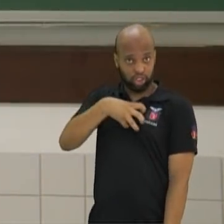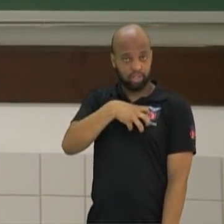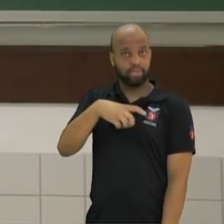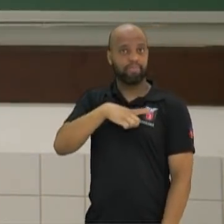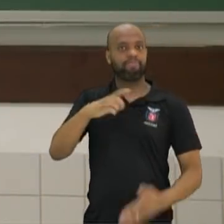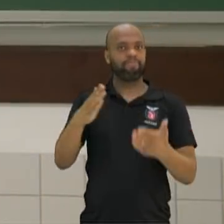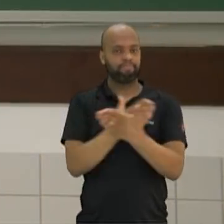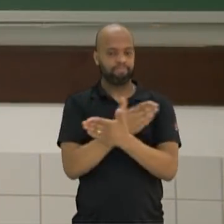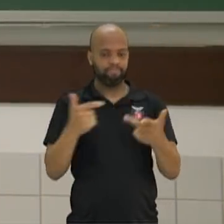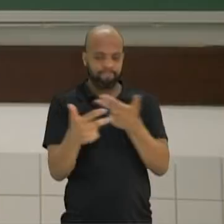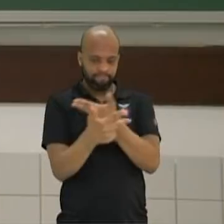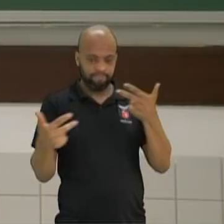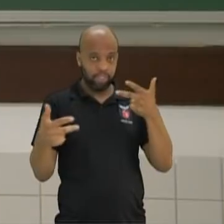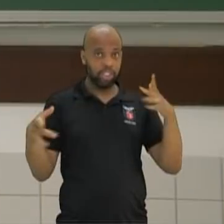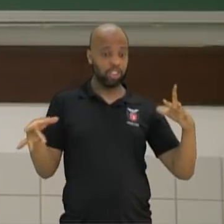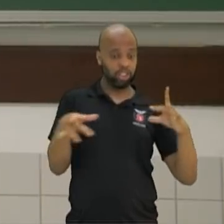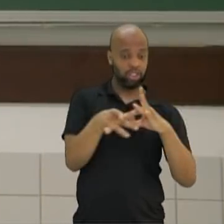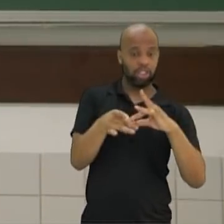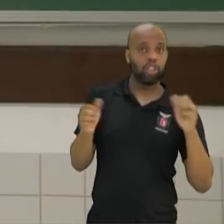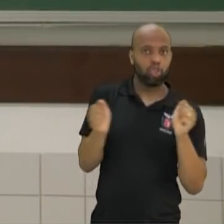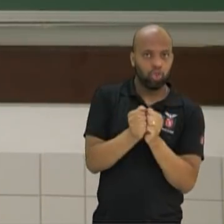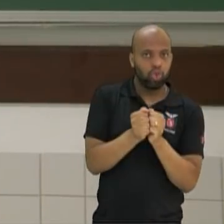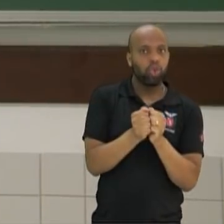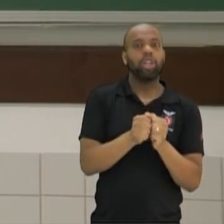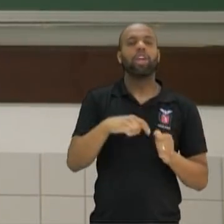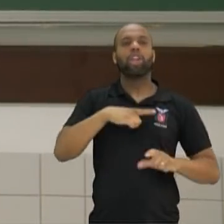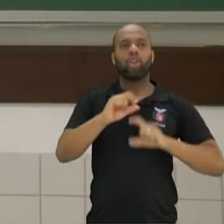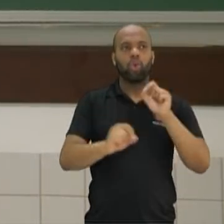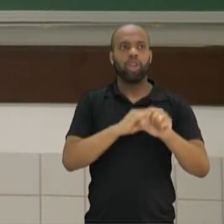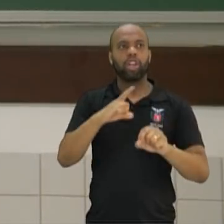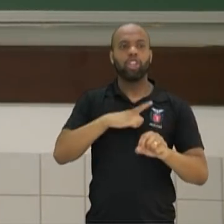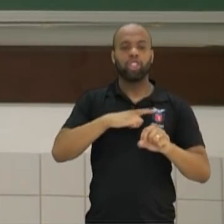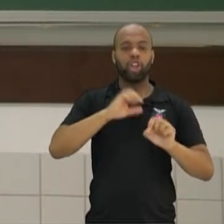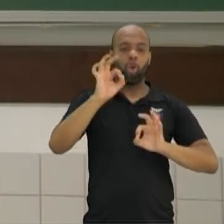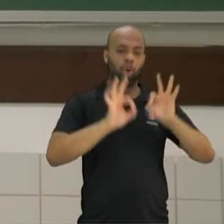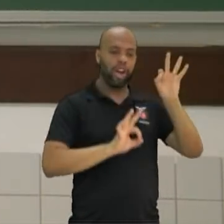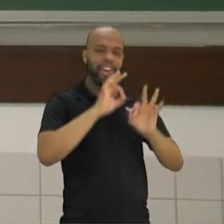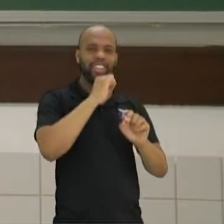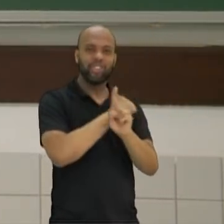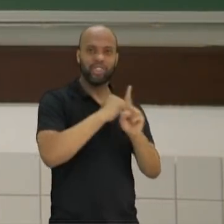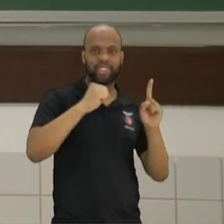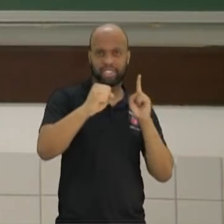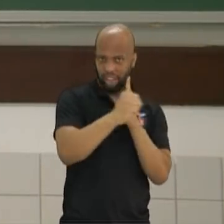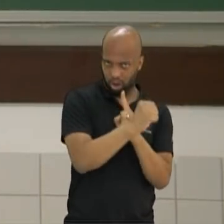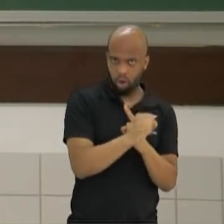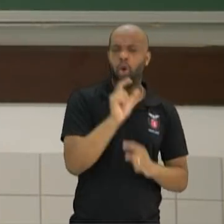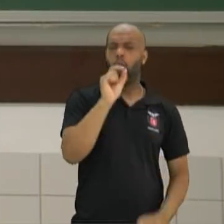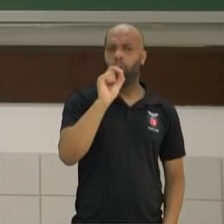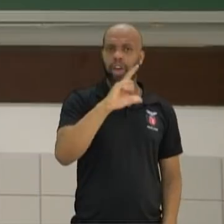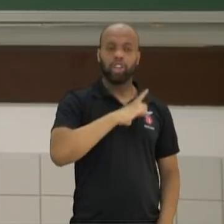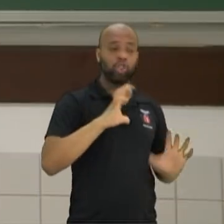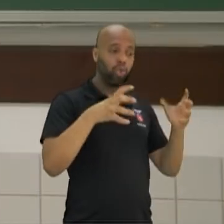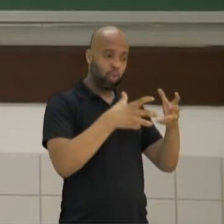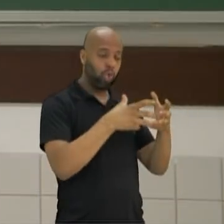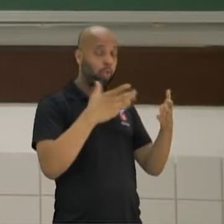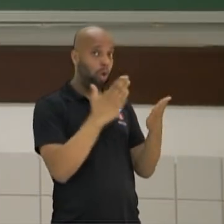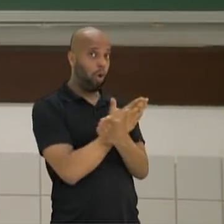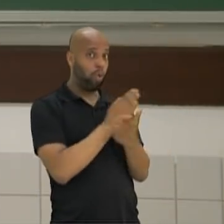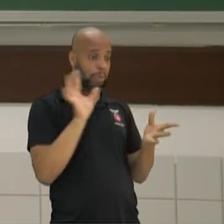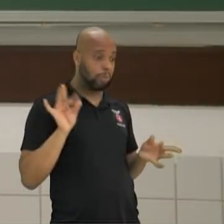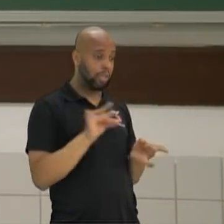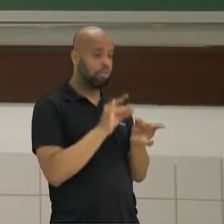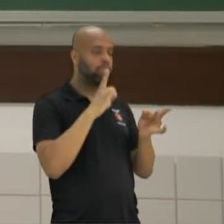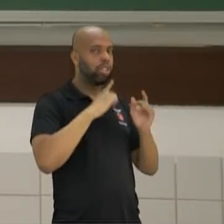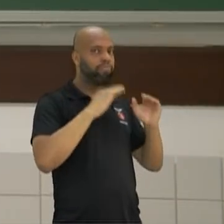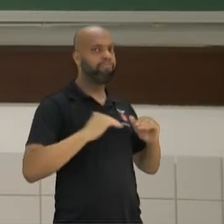coisas vieram junto, como a manutenção de uma ordem social vigente, que dava àquela elite cada vez mais poder, mas